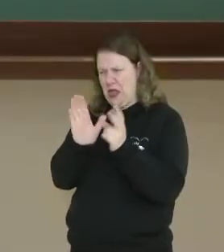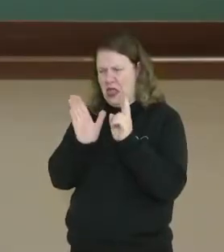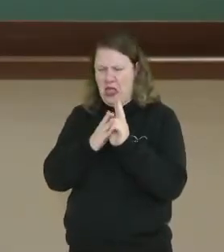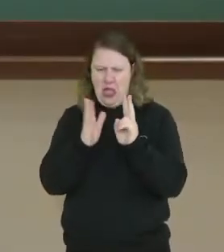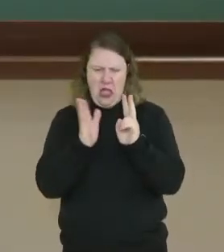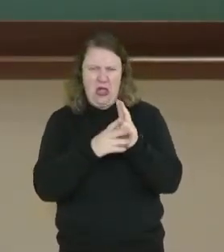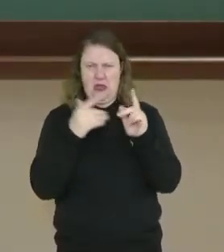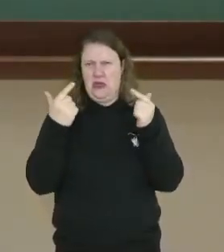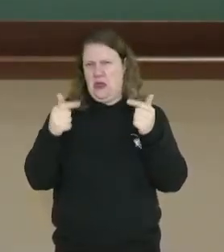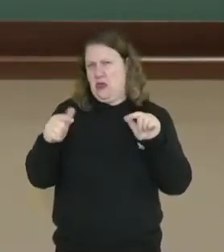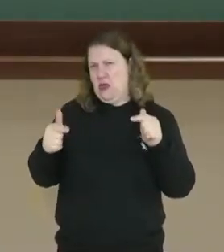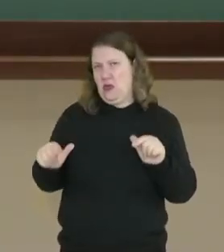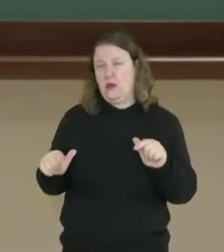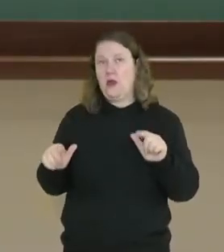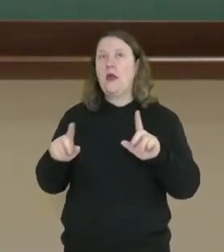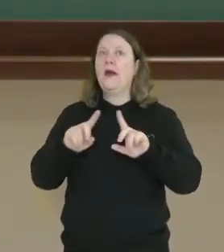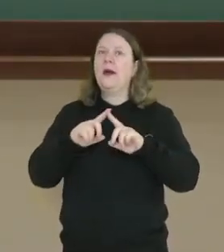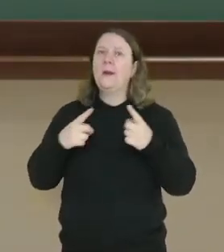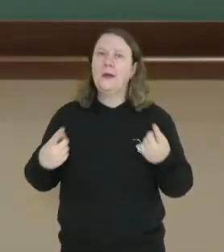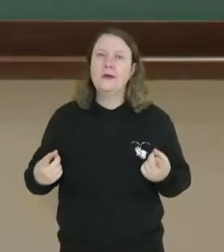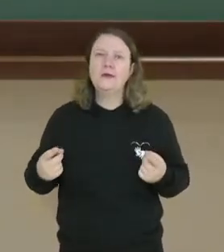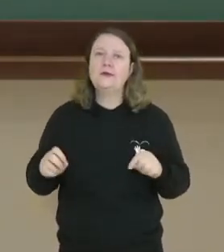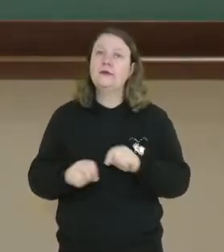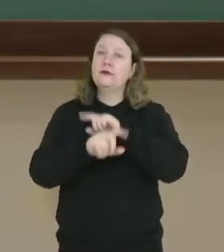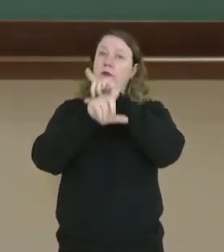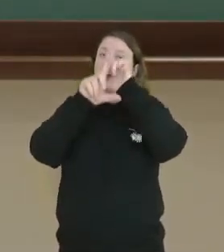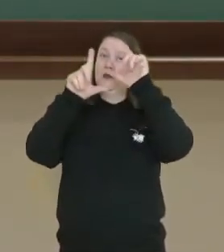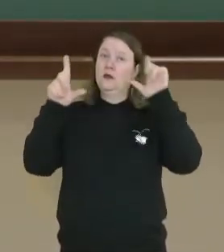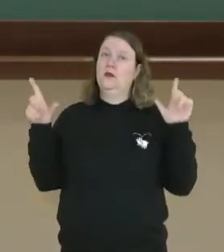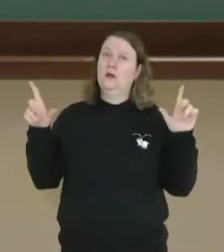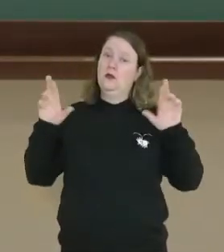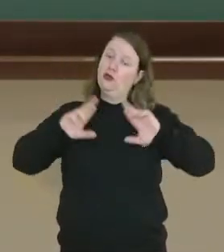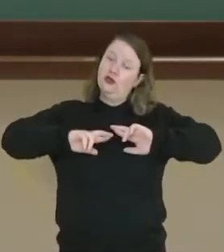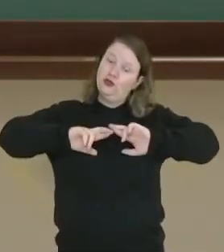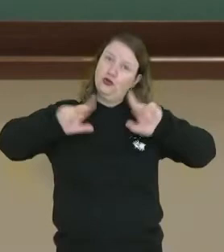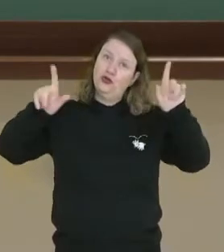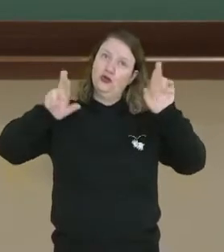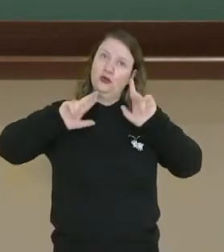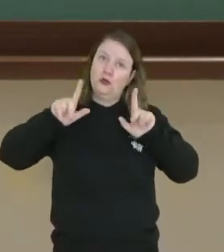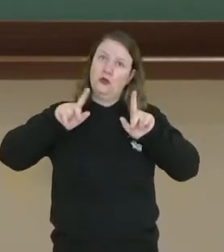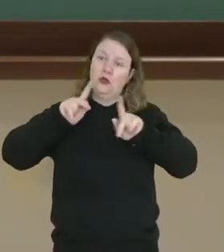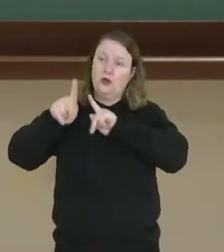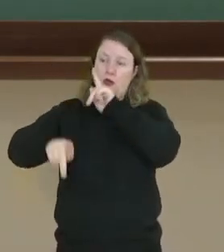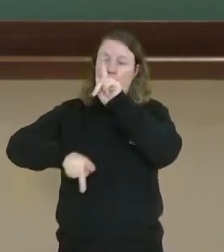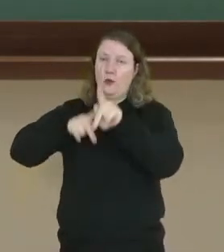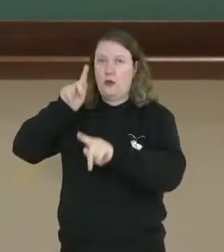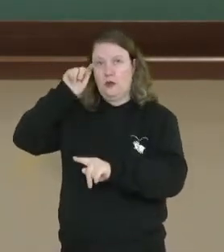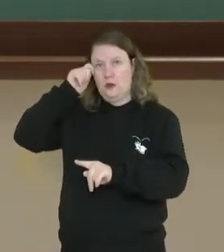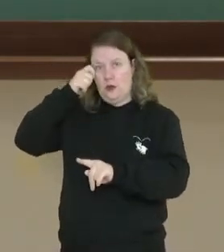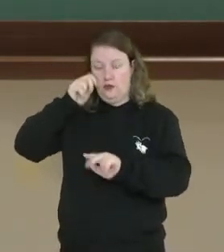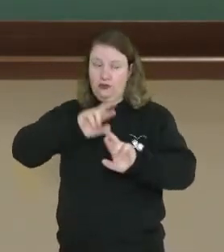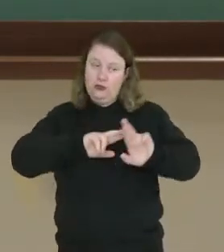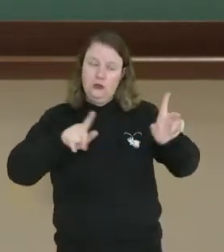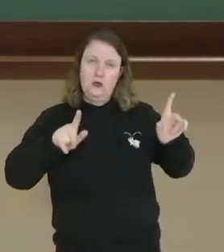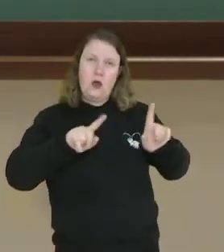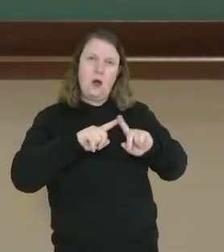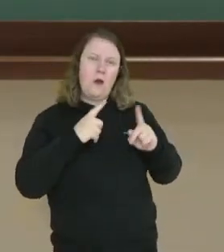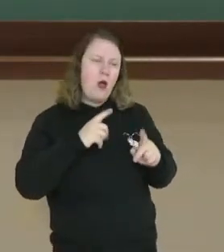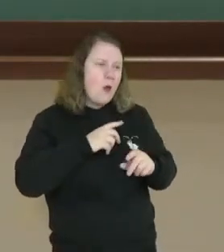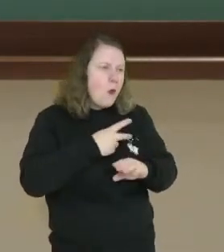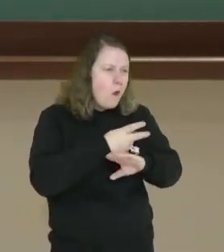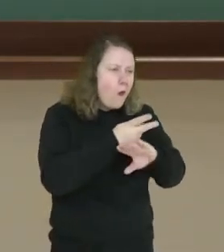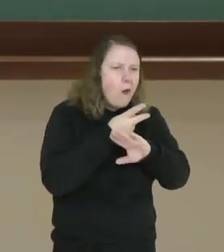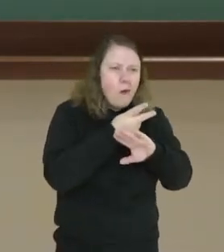nós tivemos, sim, é claro que é um processo bastante diferenciado, mas existiu a captura, né, de